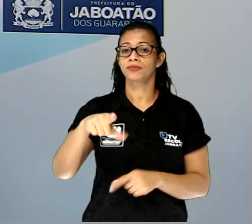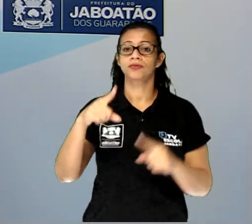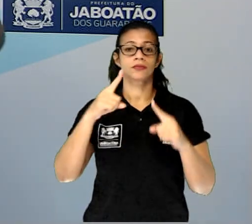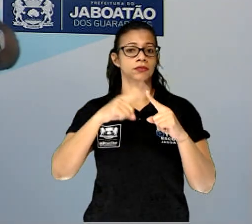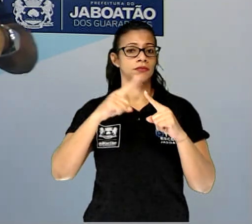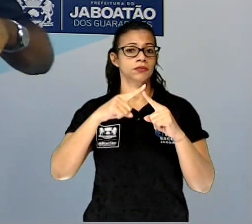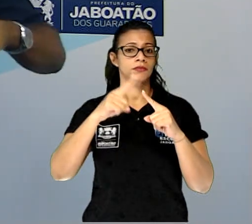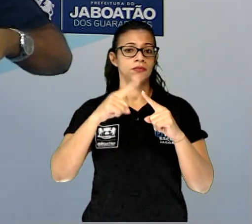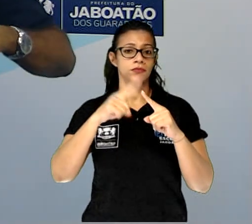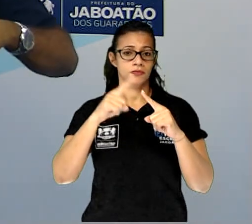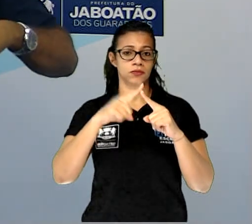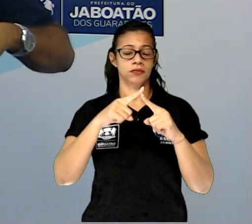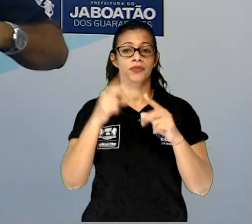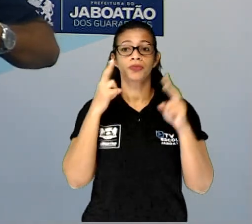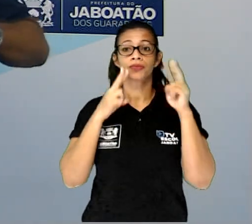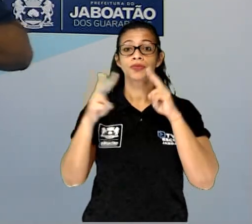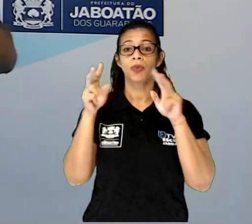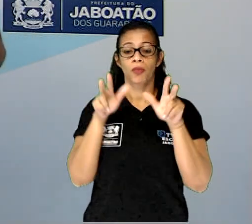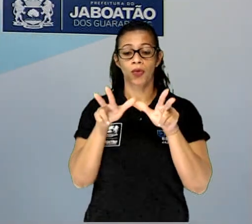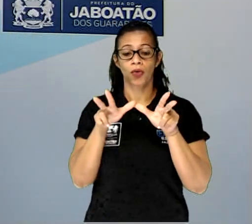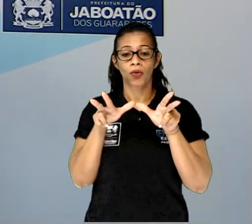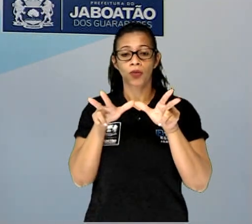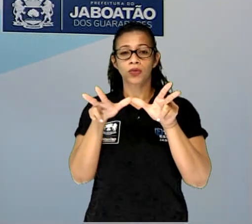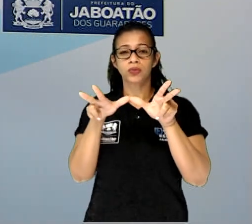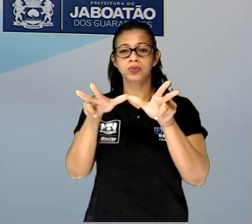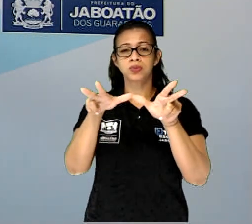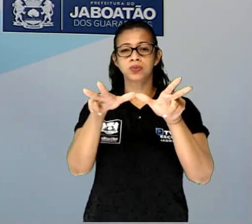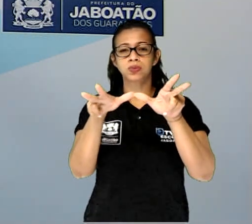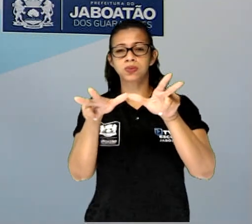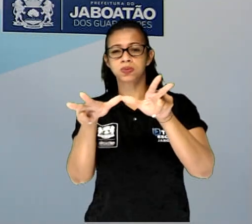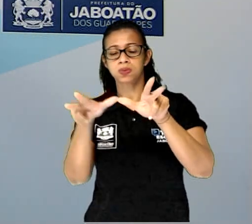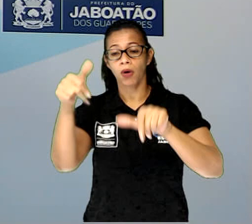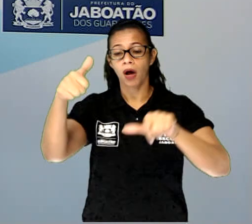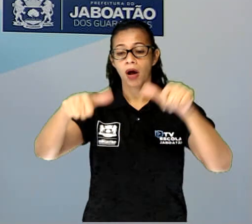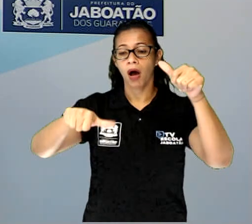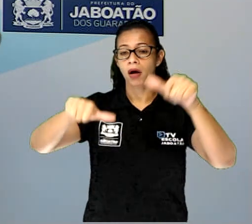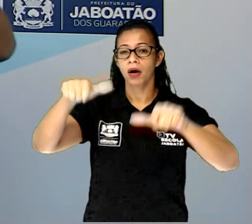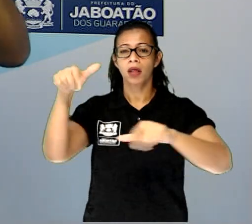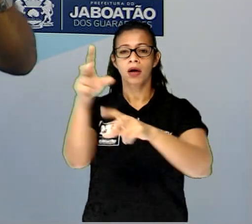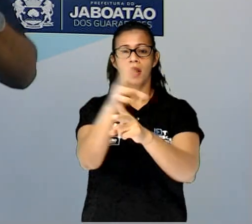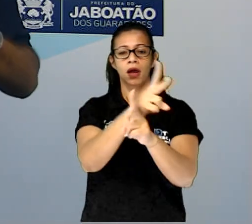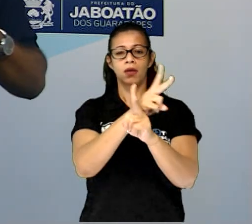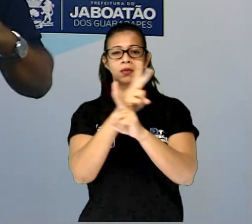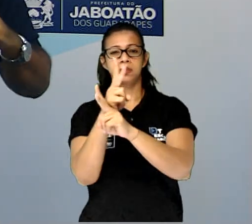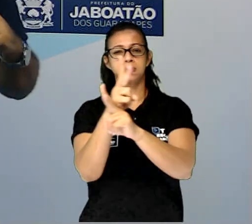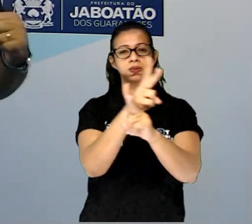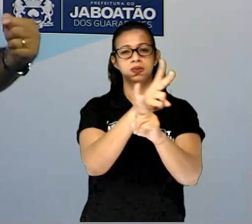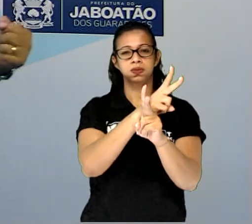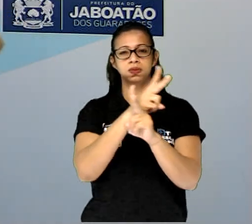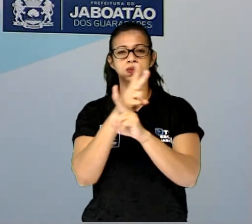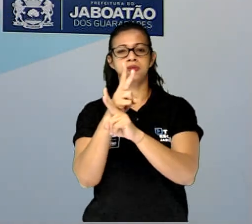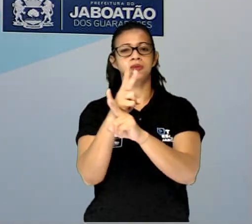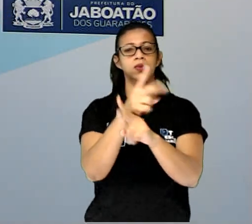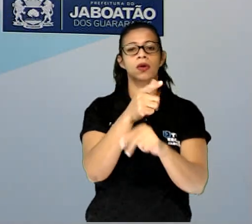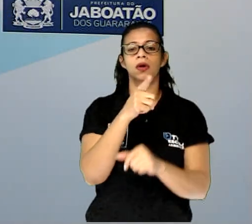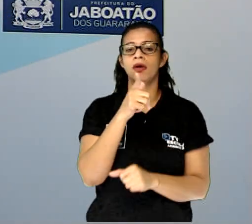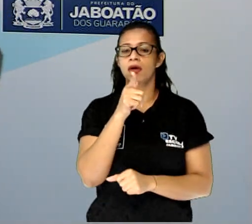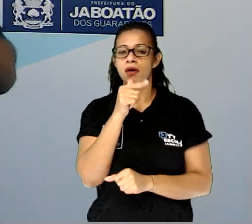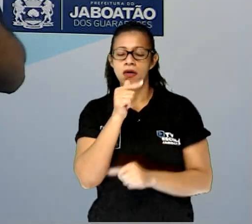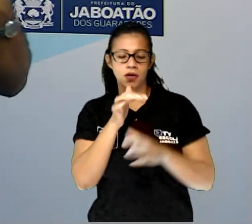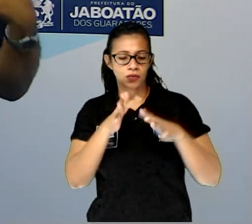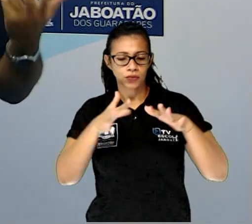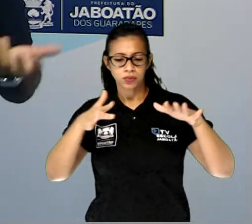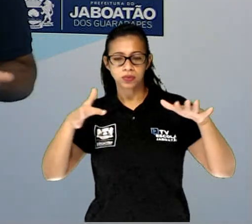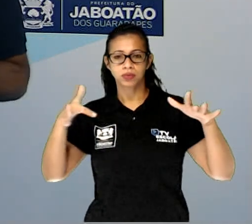monitorando cada massa de ar, cada deslocamento de vento, cada deslocamento das correntes marítimas, né?